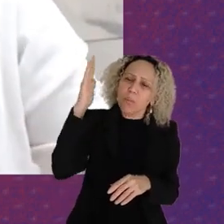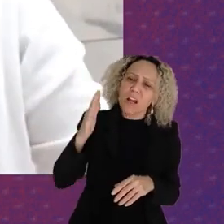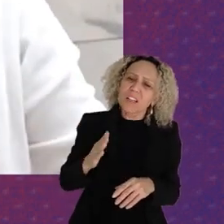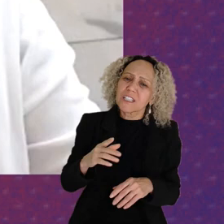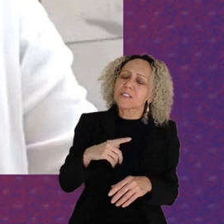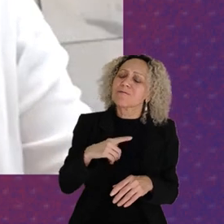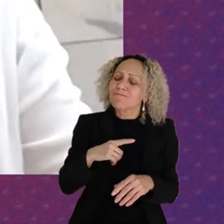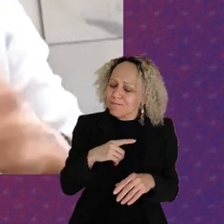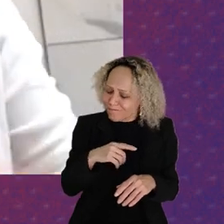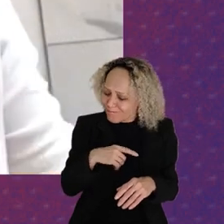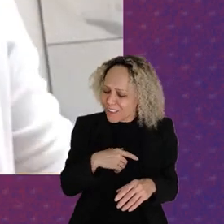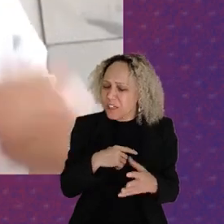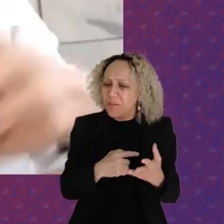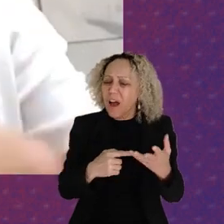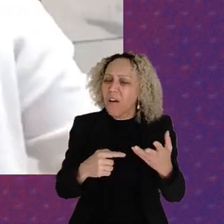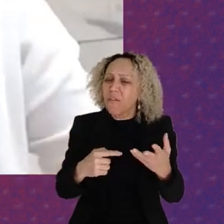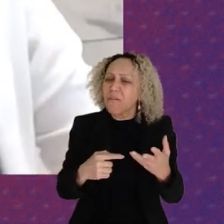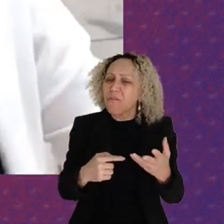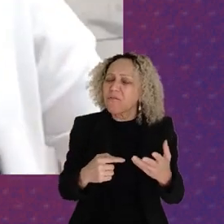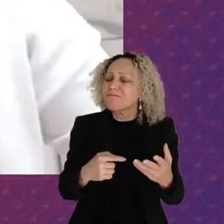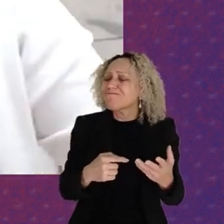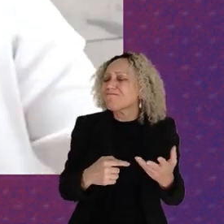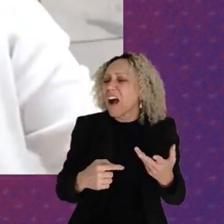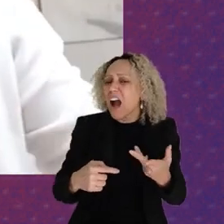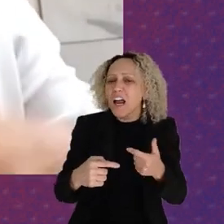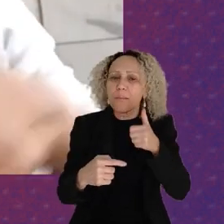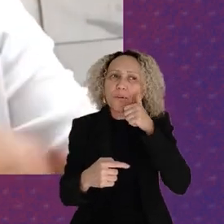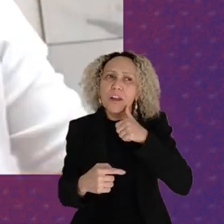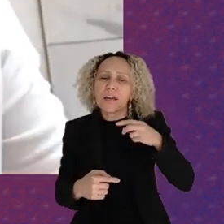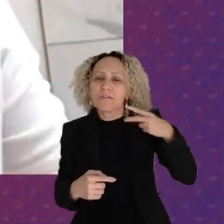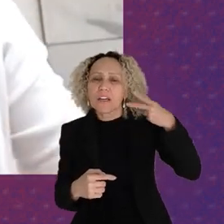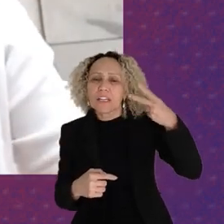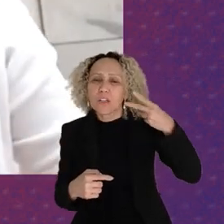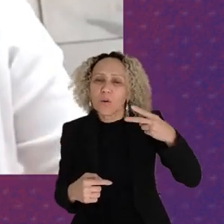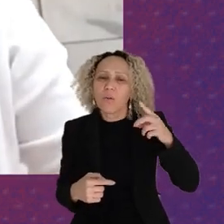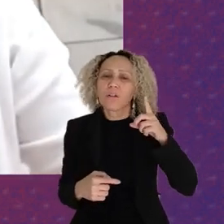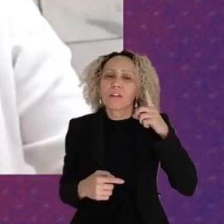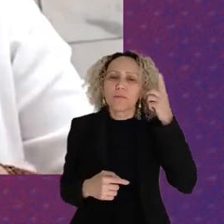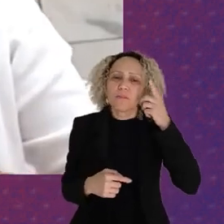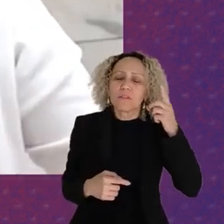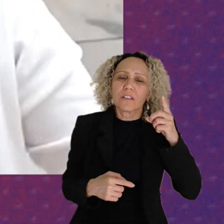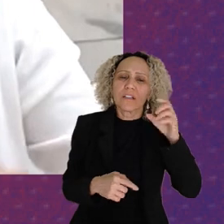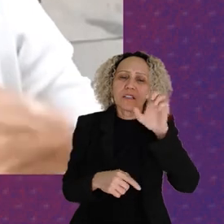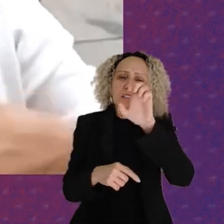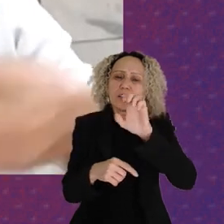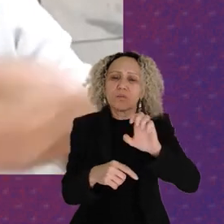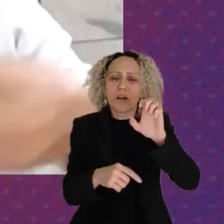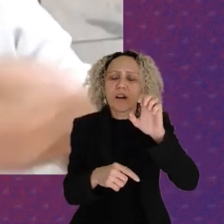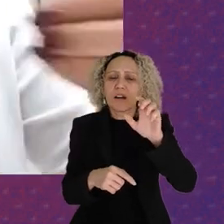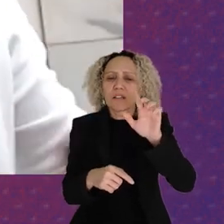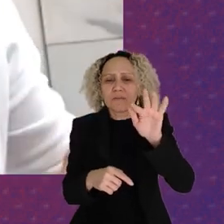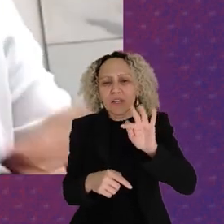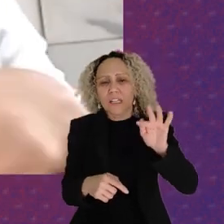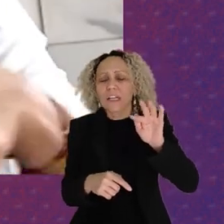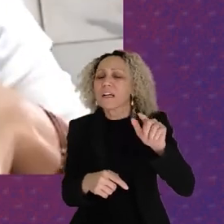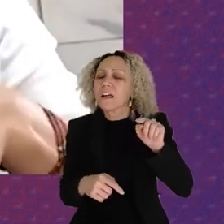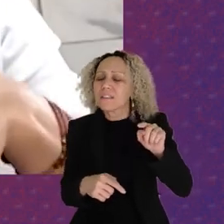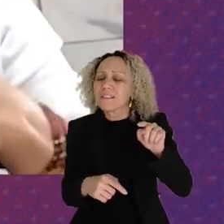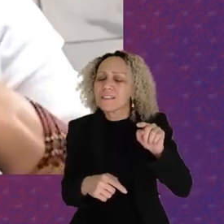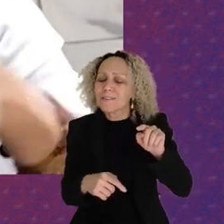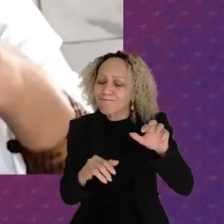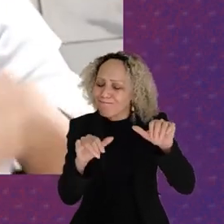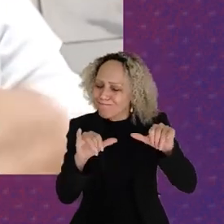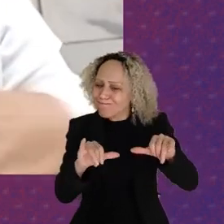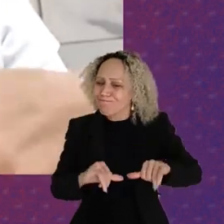eleitas, vereadoras, deputadas estaduais e deputadas federais, e que sofreram uma